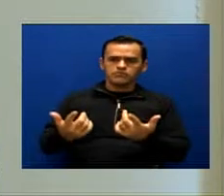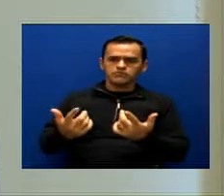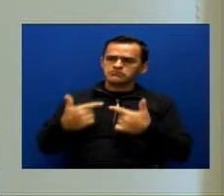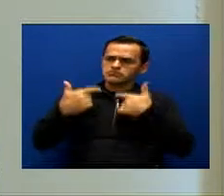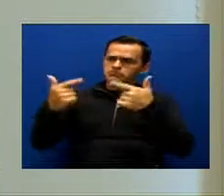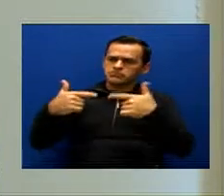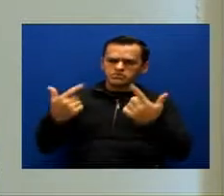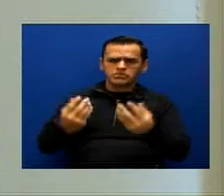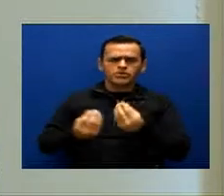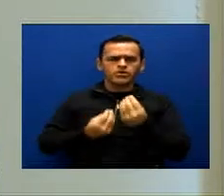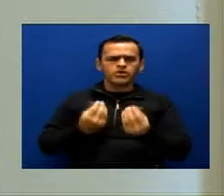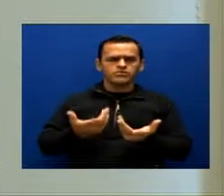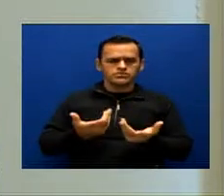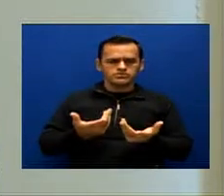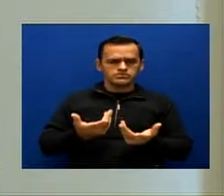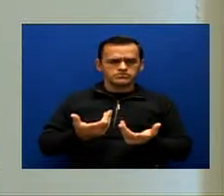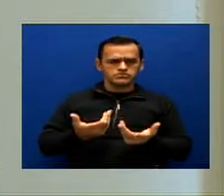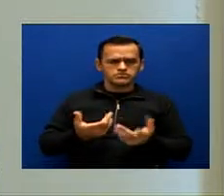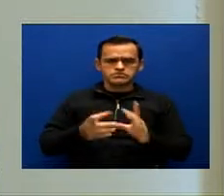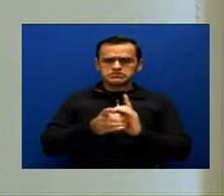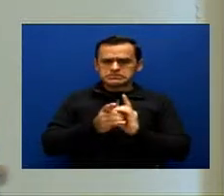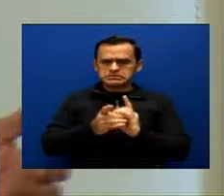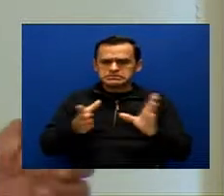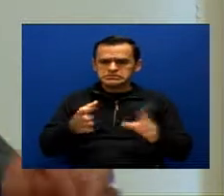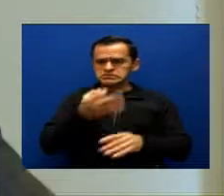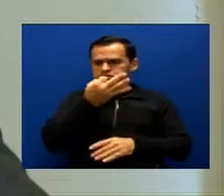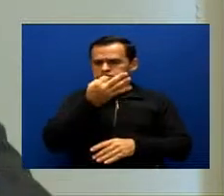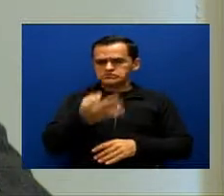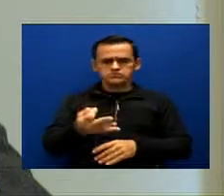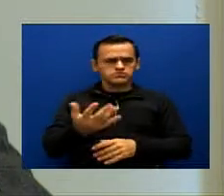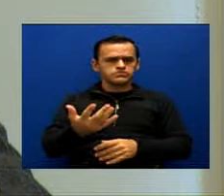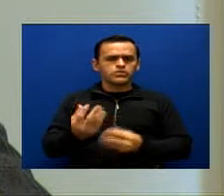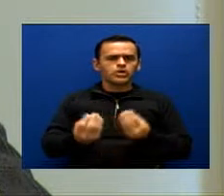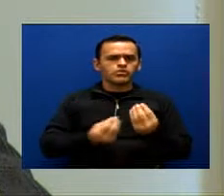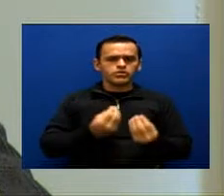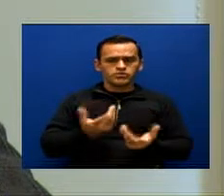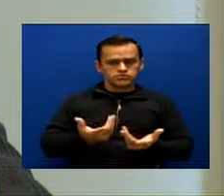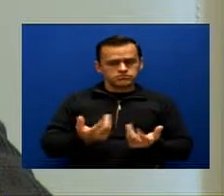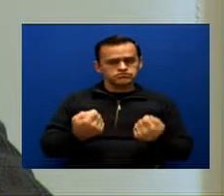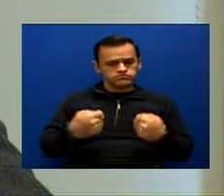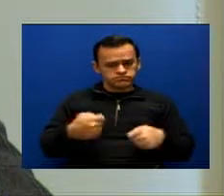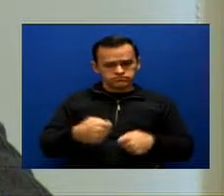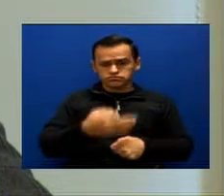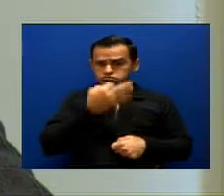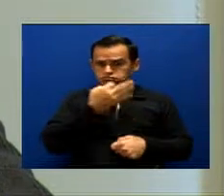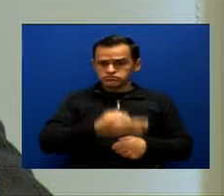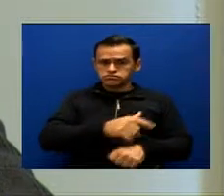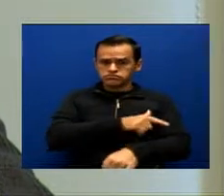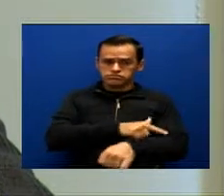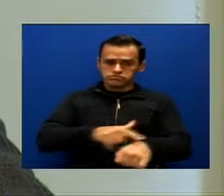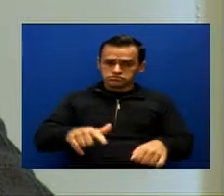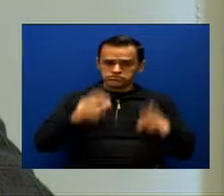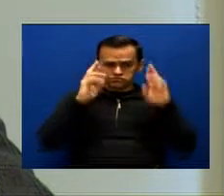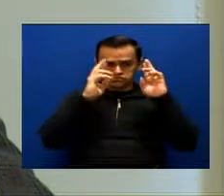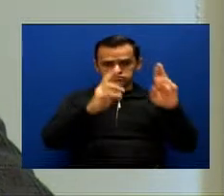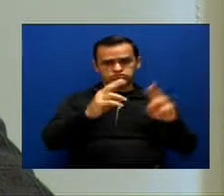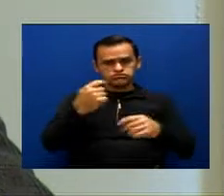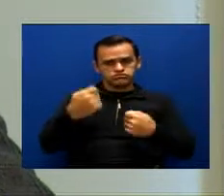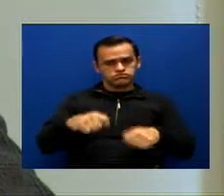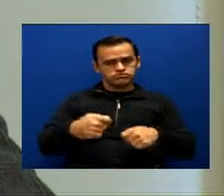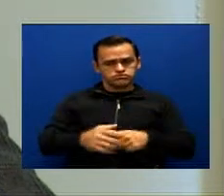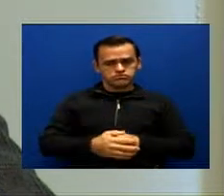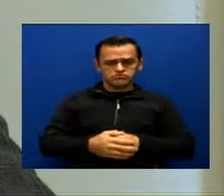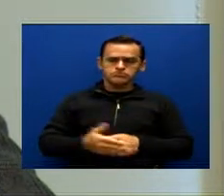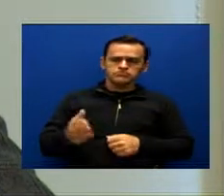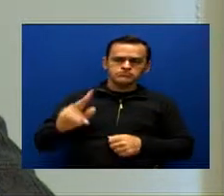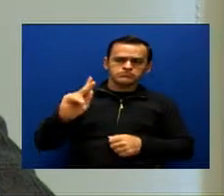de democracia é essa? Que não se respeita a opinião de ninguém. Então é esse o tipo de situação, doutor Hélio, que se